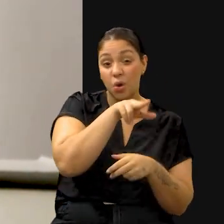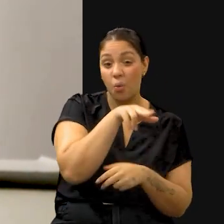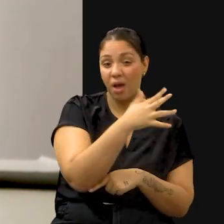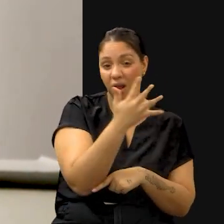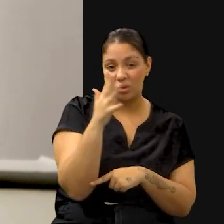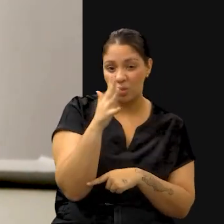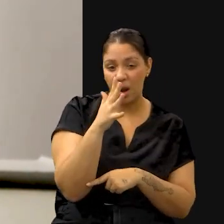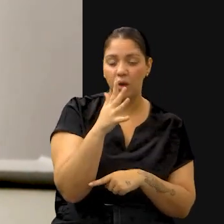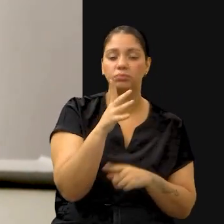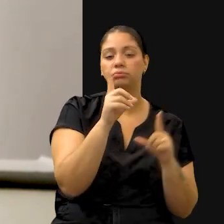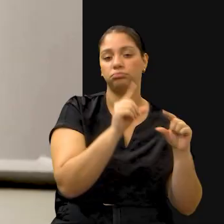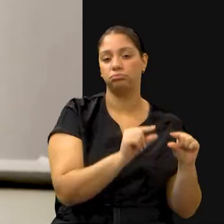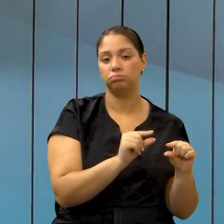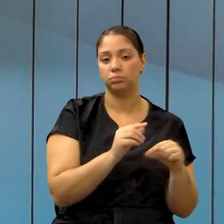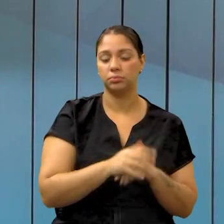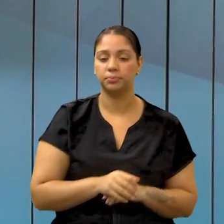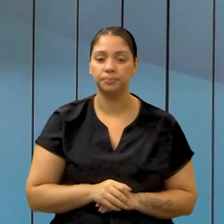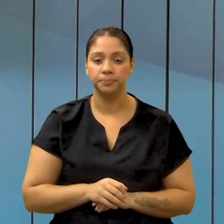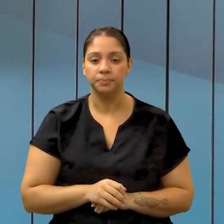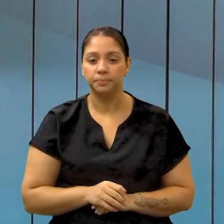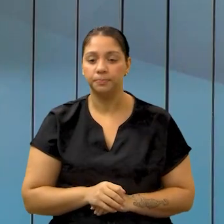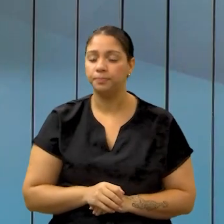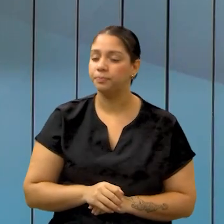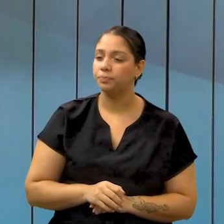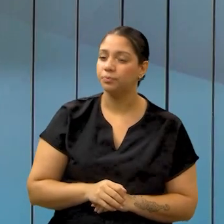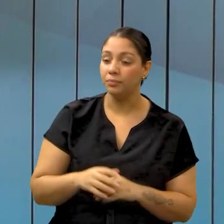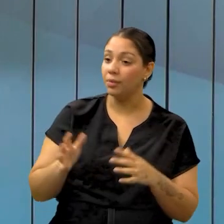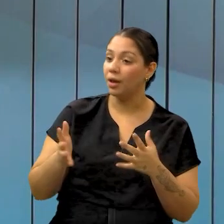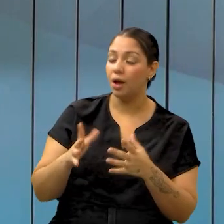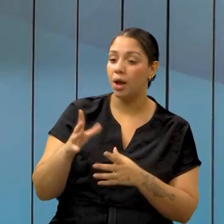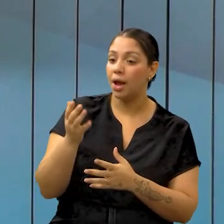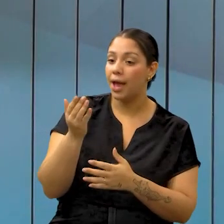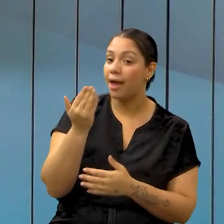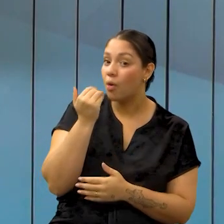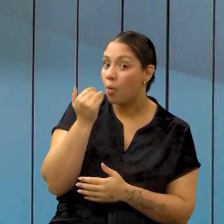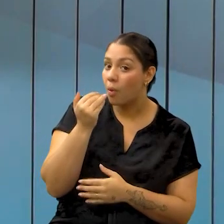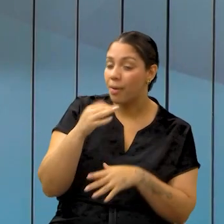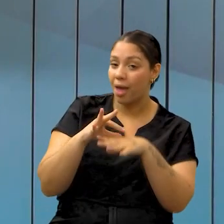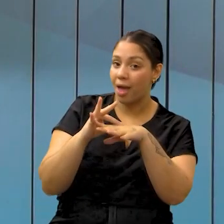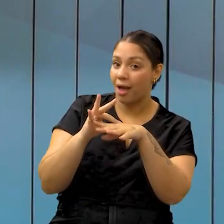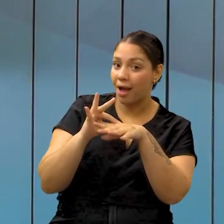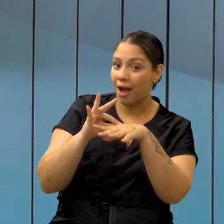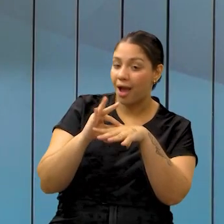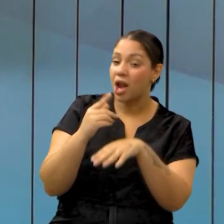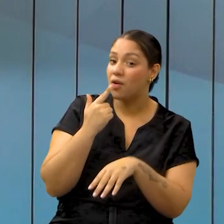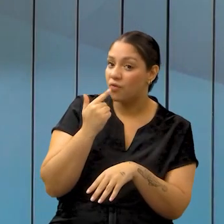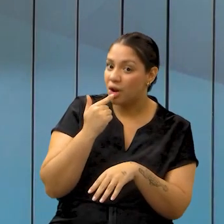sejam naturais. Excesso de carne vermelha entra aí também?